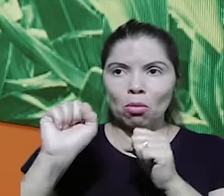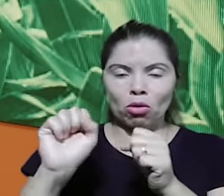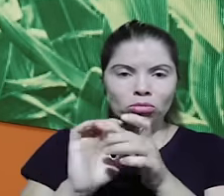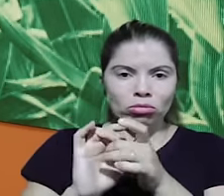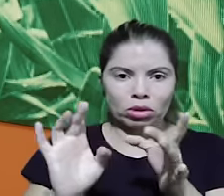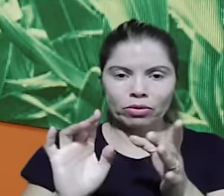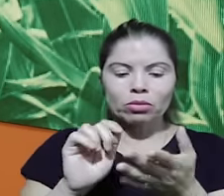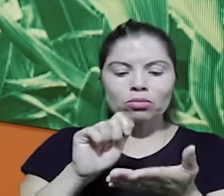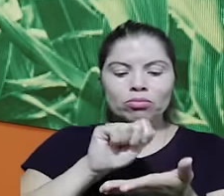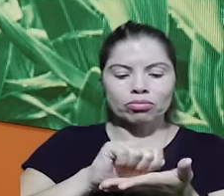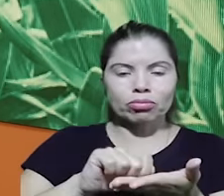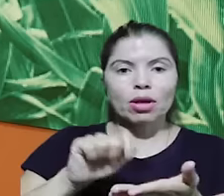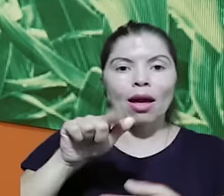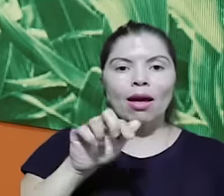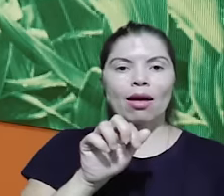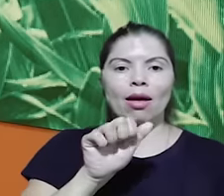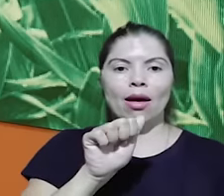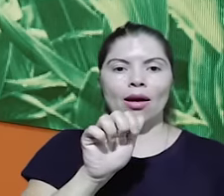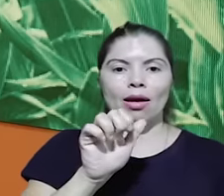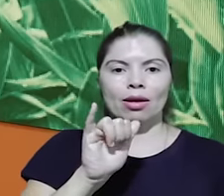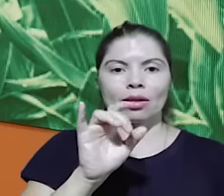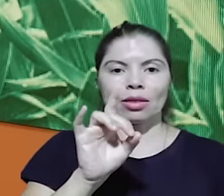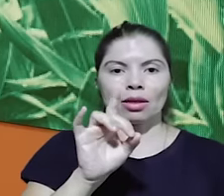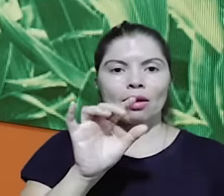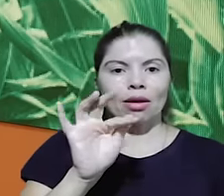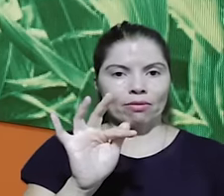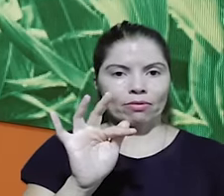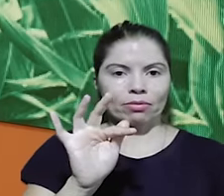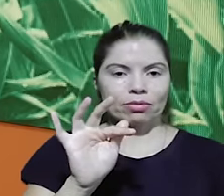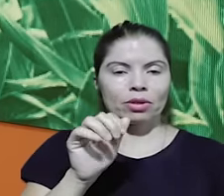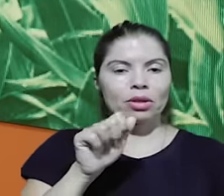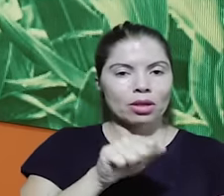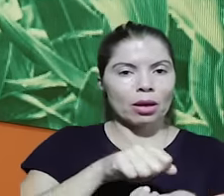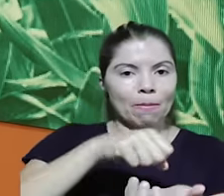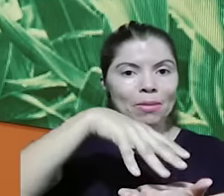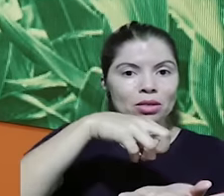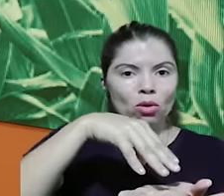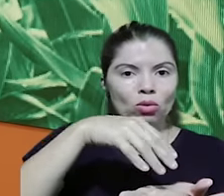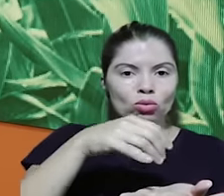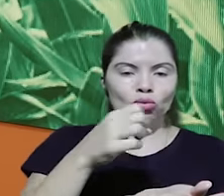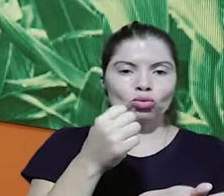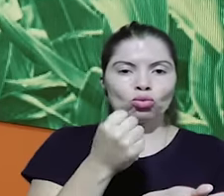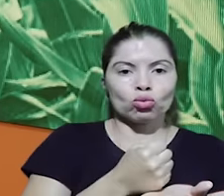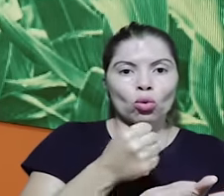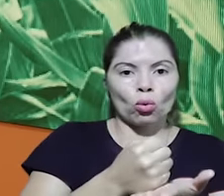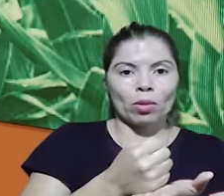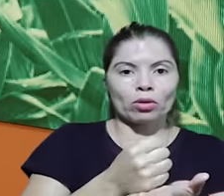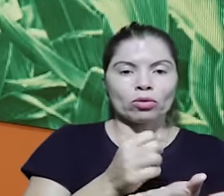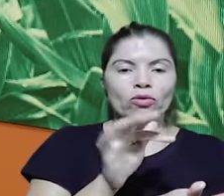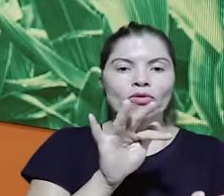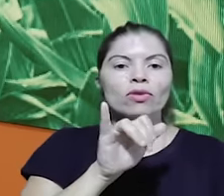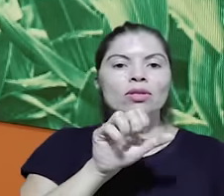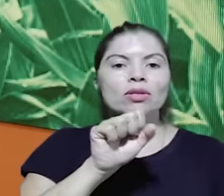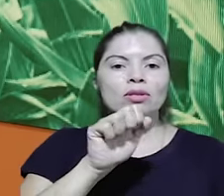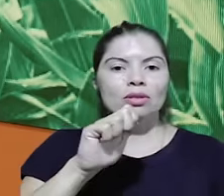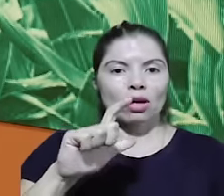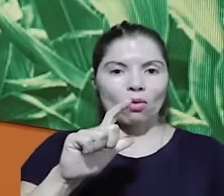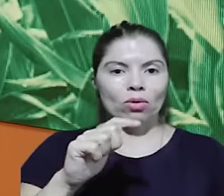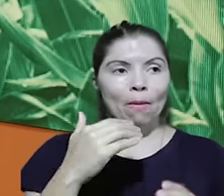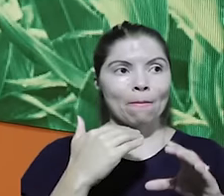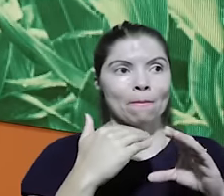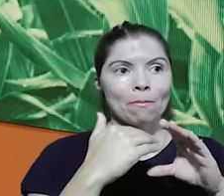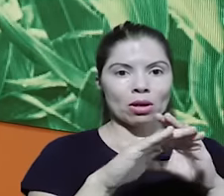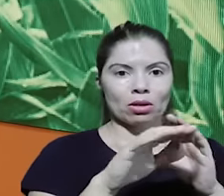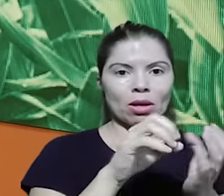que chama aidf né autorização de impressão de documento fiscal e esse documento ele leva numa gráfica e emite esse